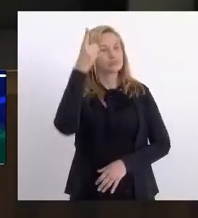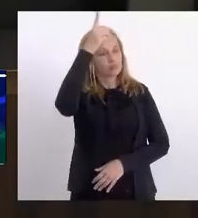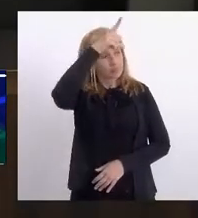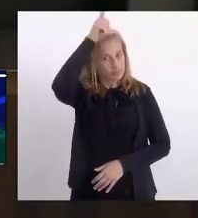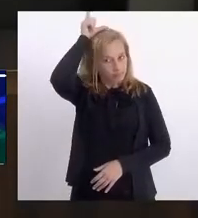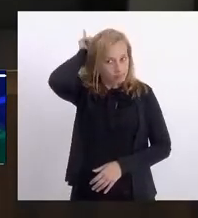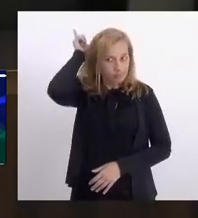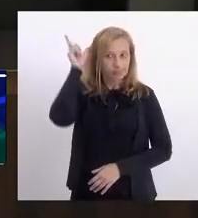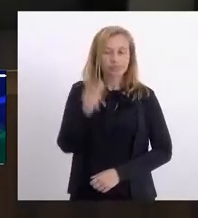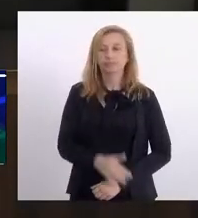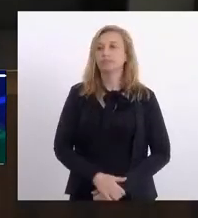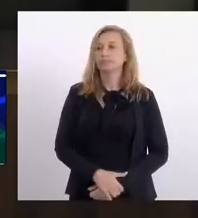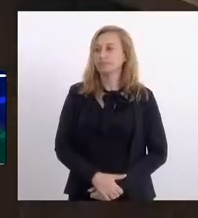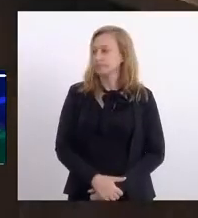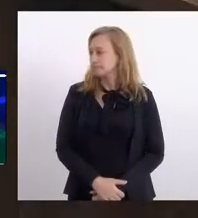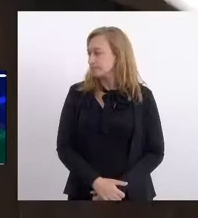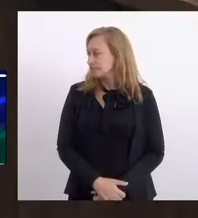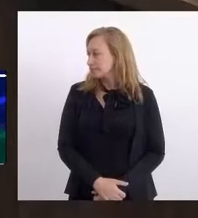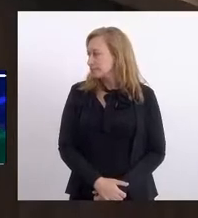Paulo.